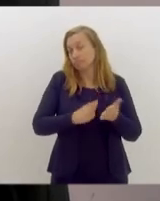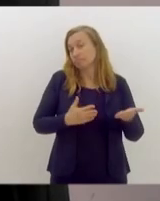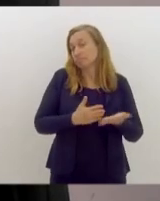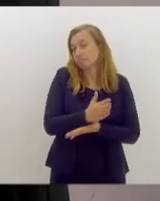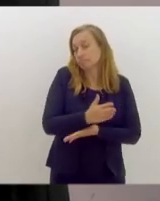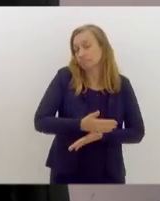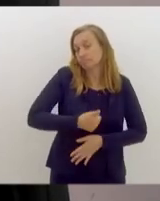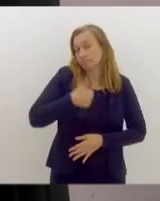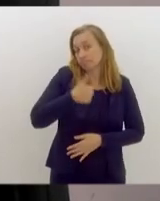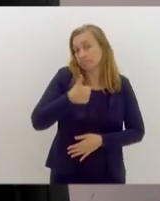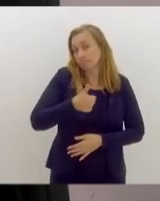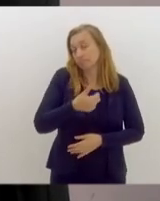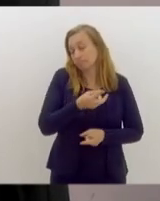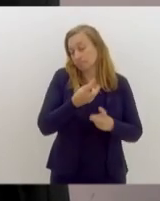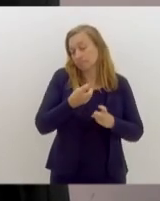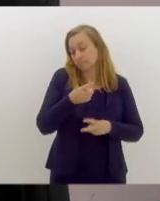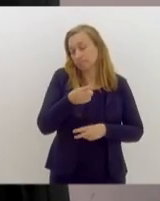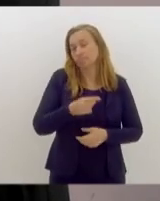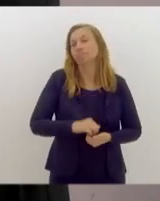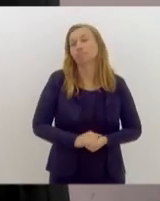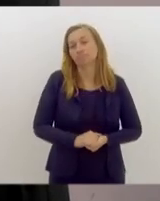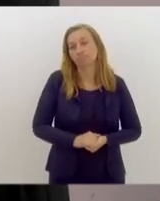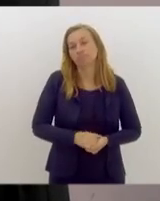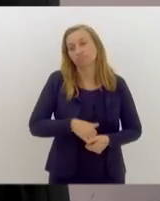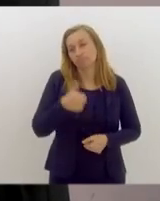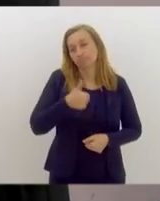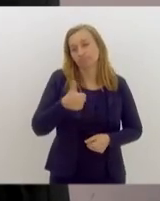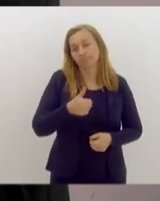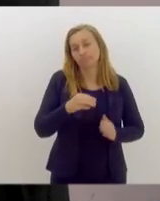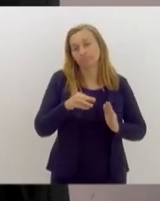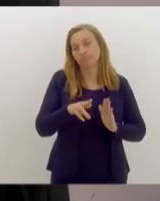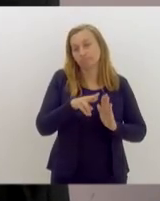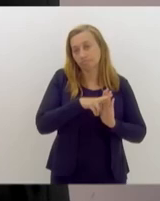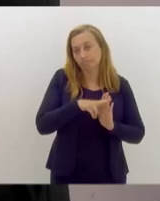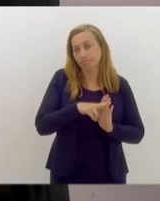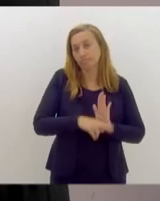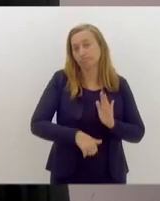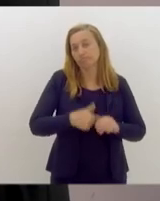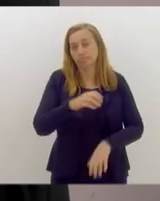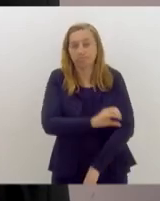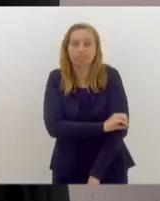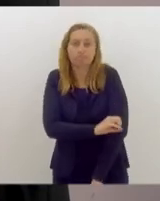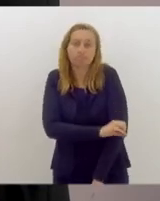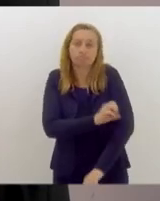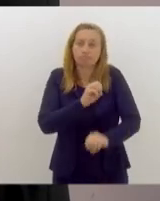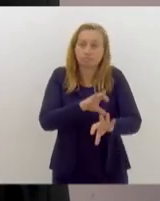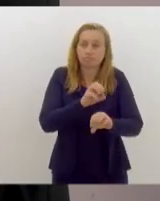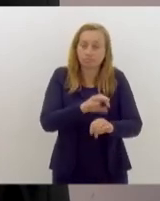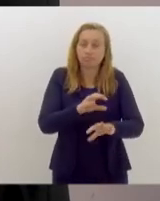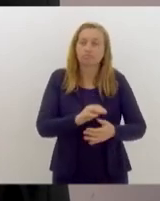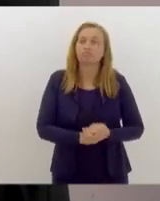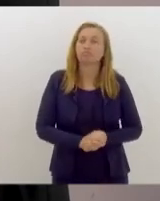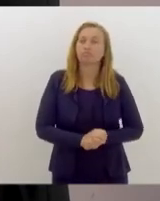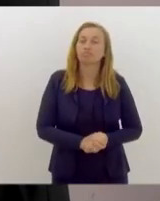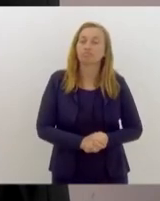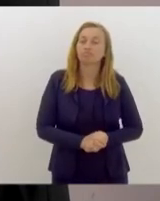primeira. Se Vossa Senhoria perceber, a primeira meta 1 da educação infantil faz referência à